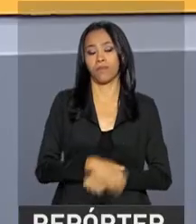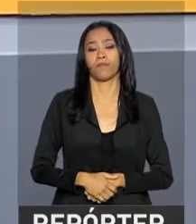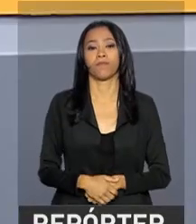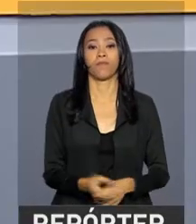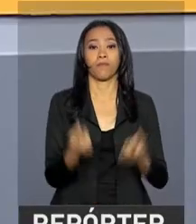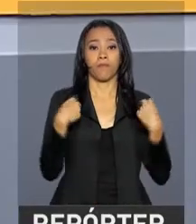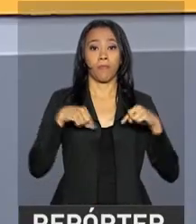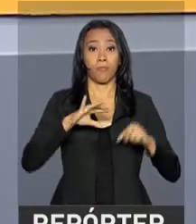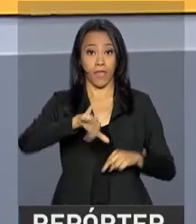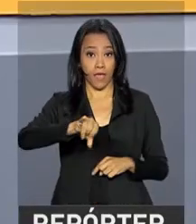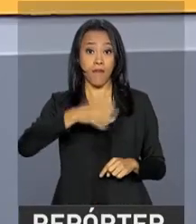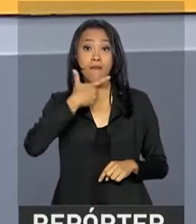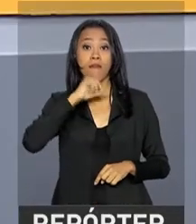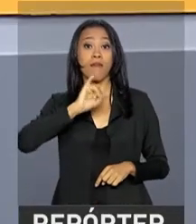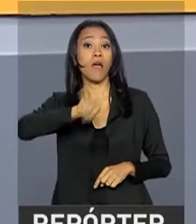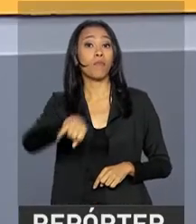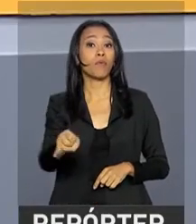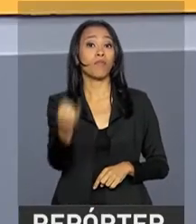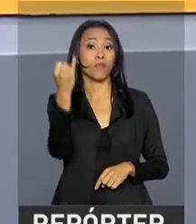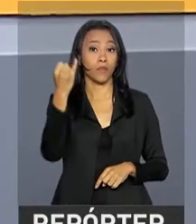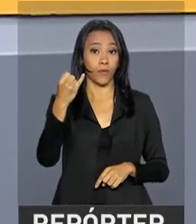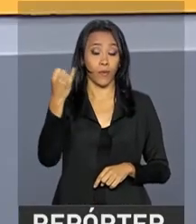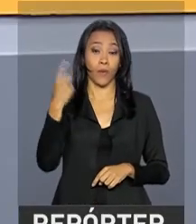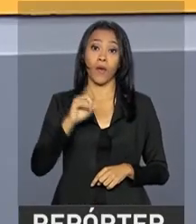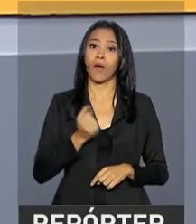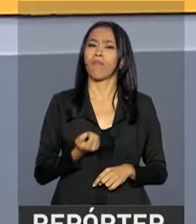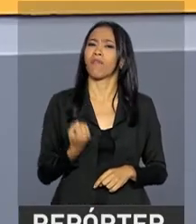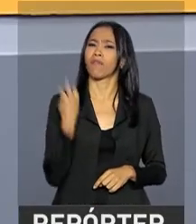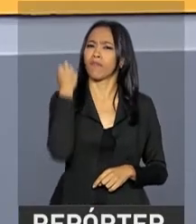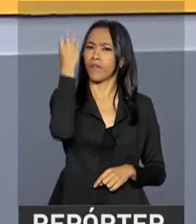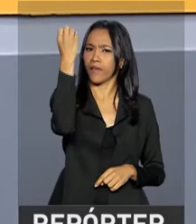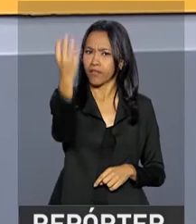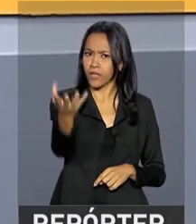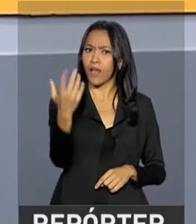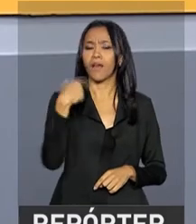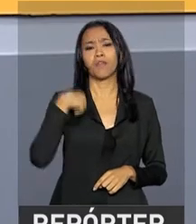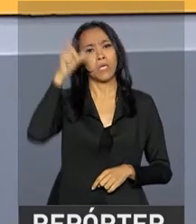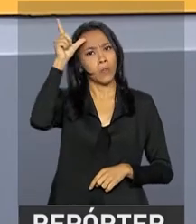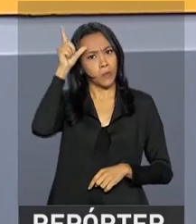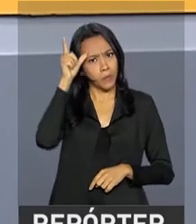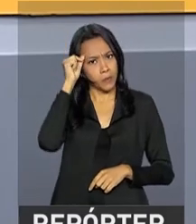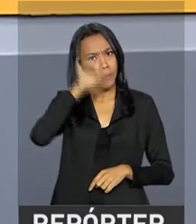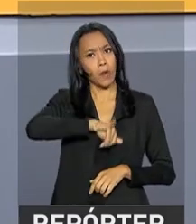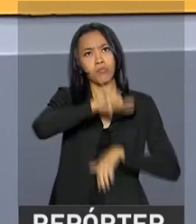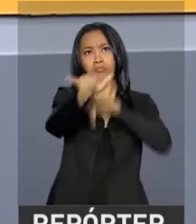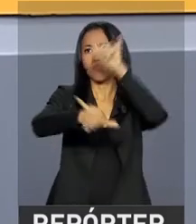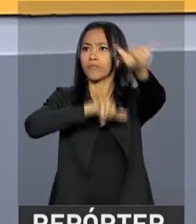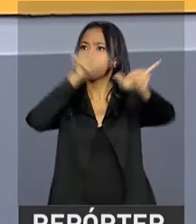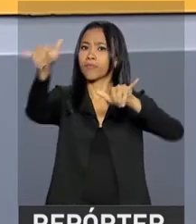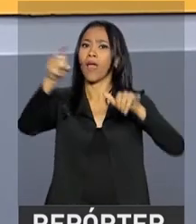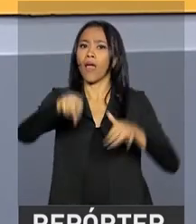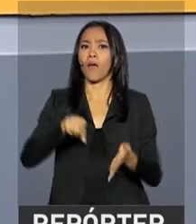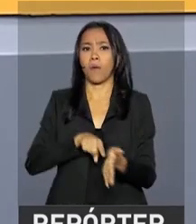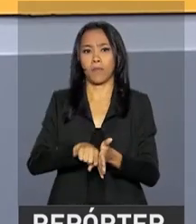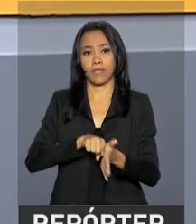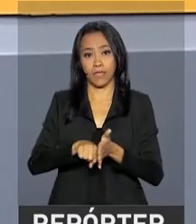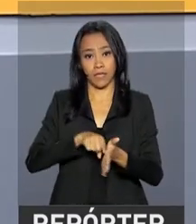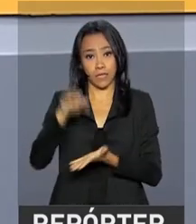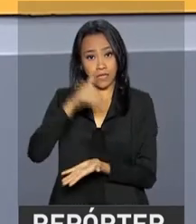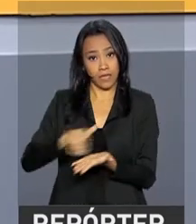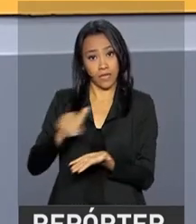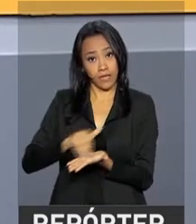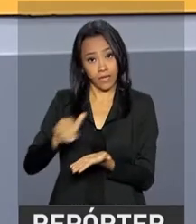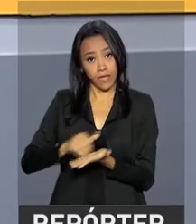quem aproveitou a virada de ano para viajar encontrou tranqüilidade nos aeroportos do país segundo pesquisa da secretaria de aviação civil